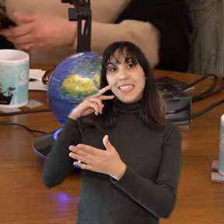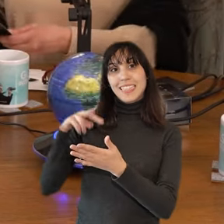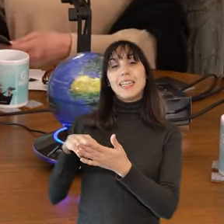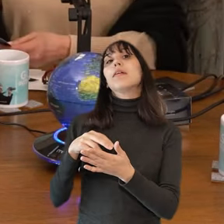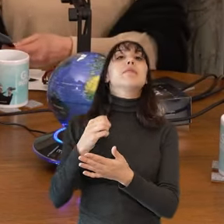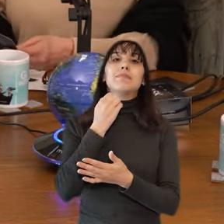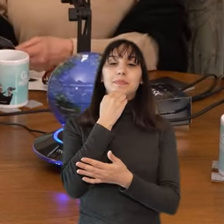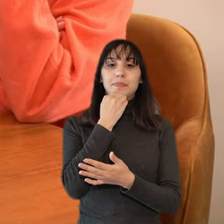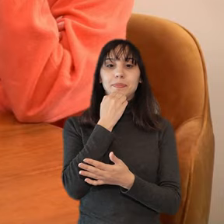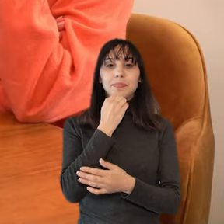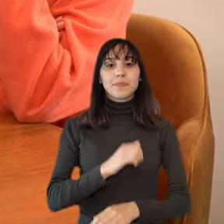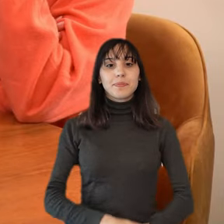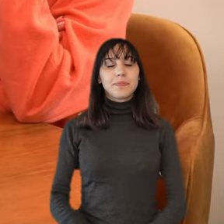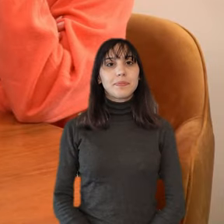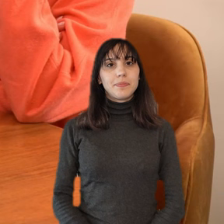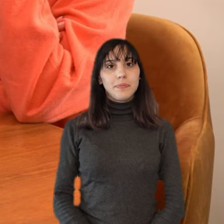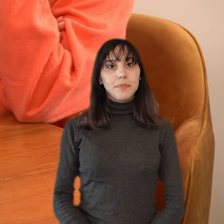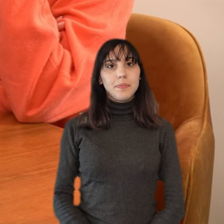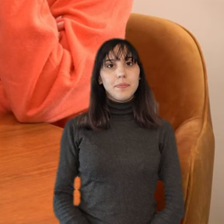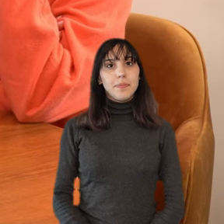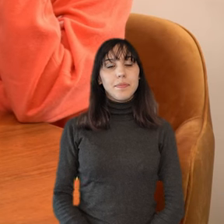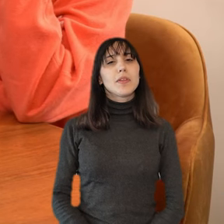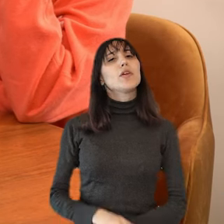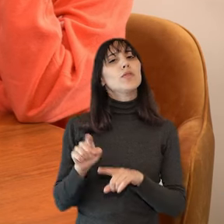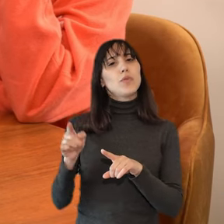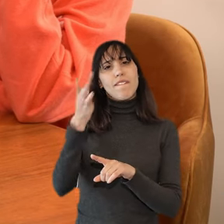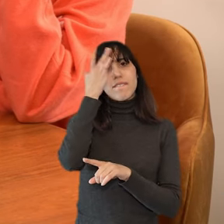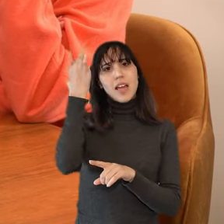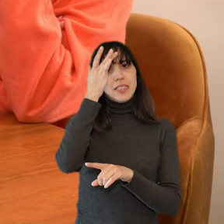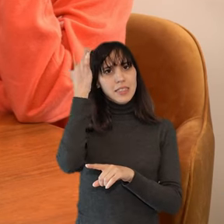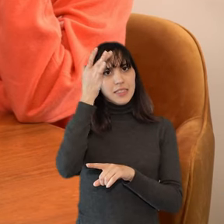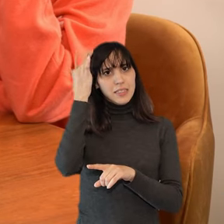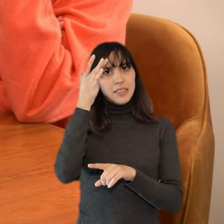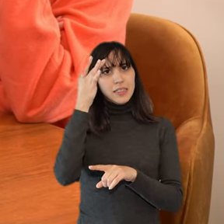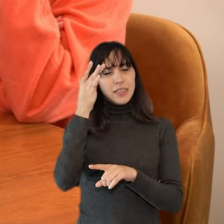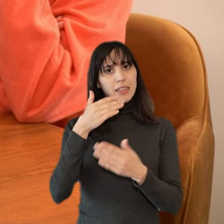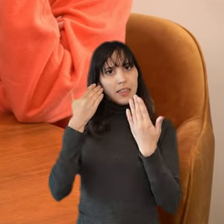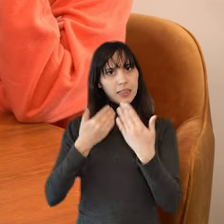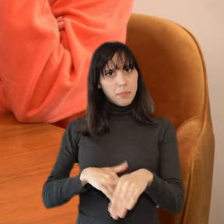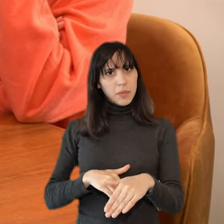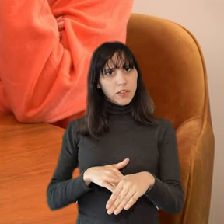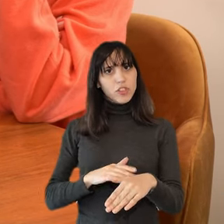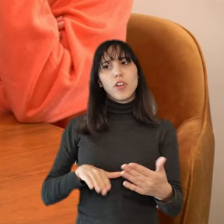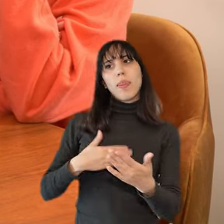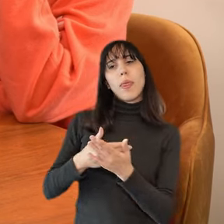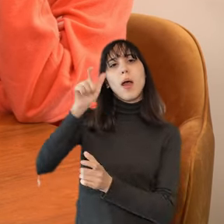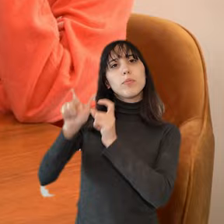é olha agora ficou é fácil para ti esclarecer e manter limites perante